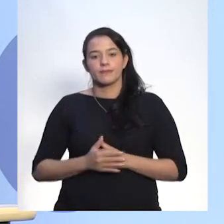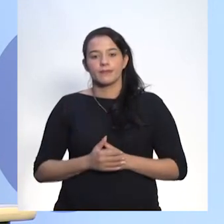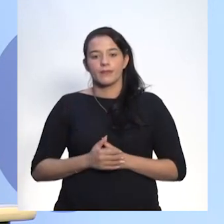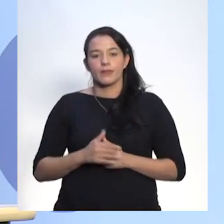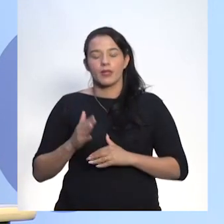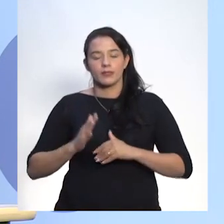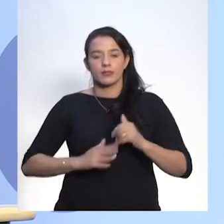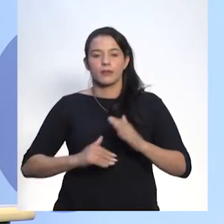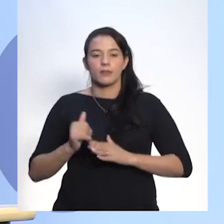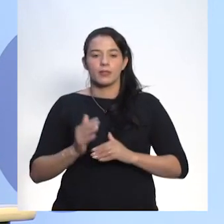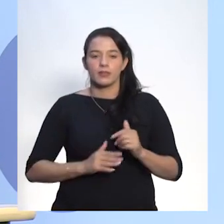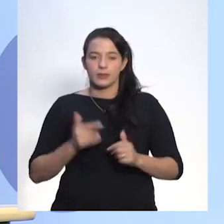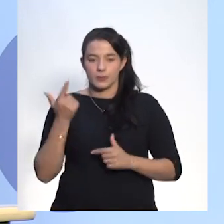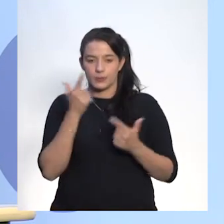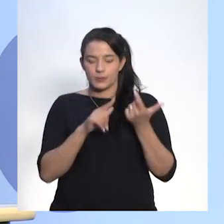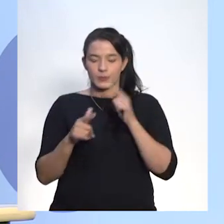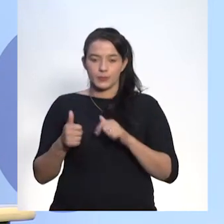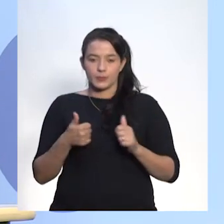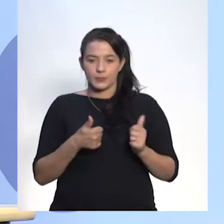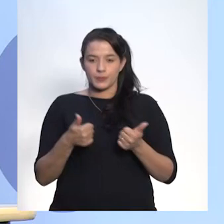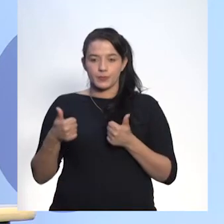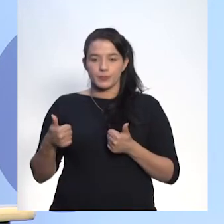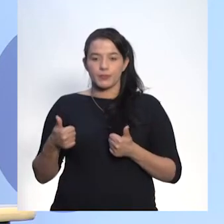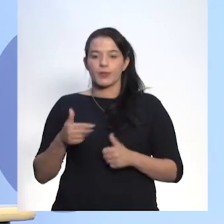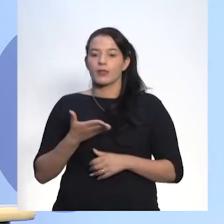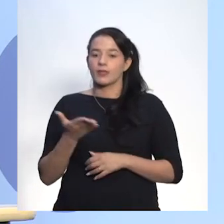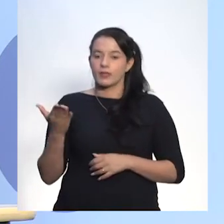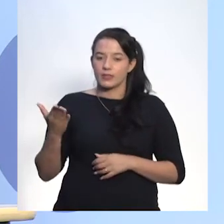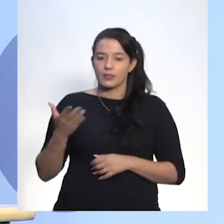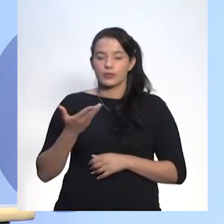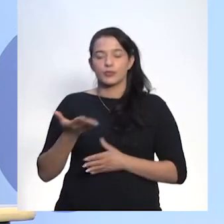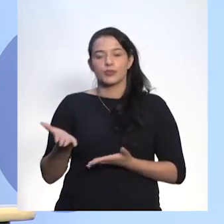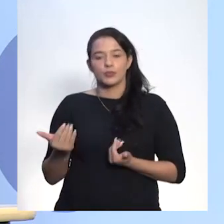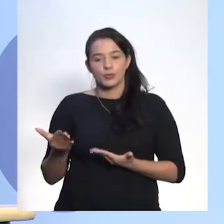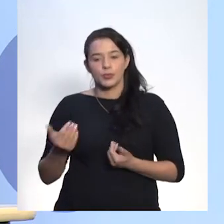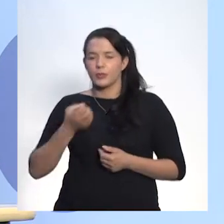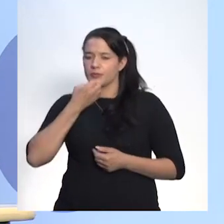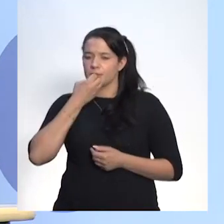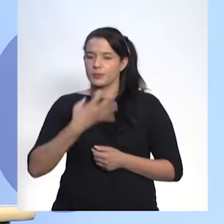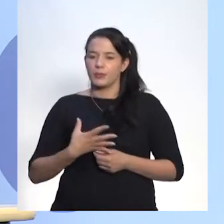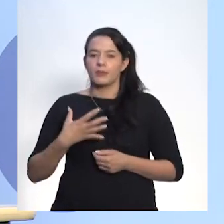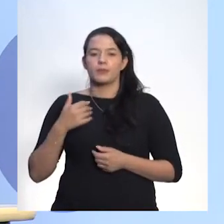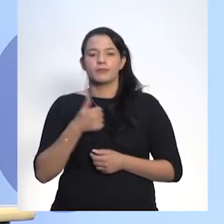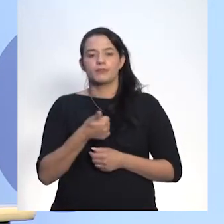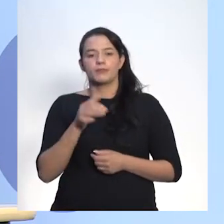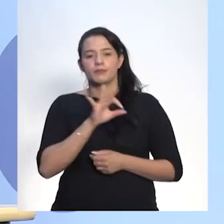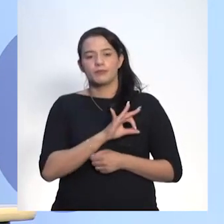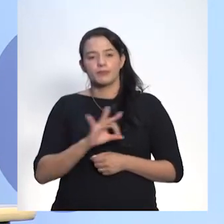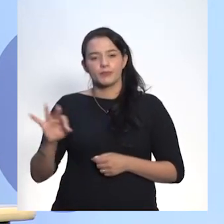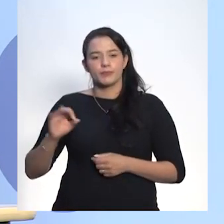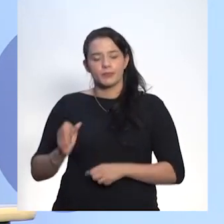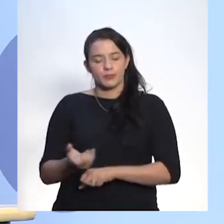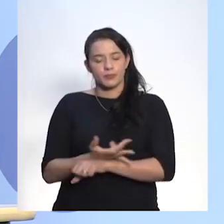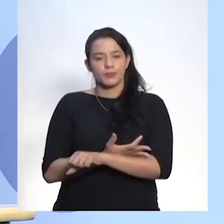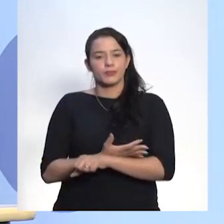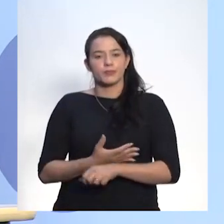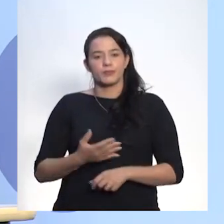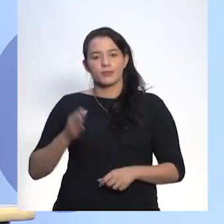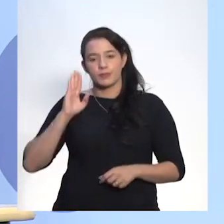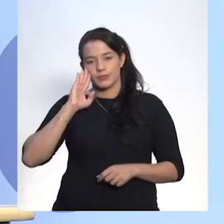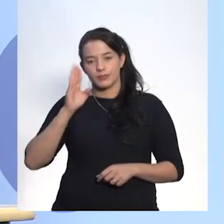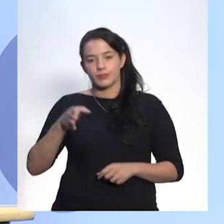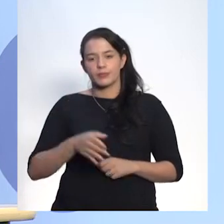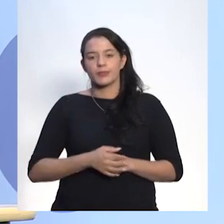as habilidades com essa galera, porque essa galera merece e muitos trabalhos dessa garotada nos emocionam.